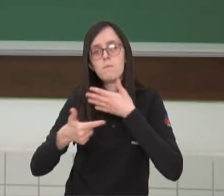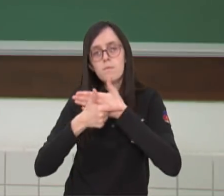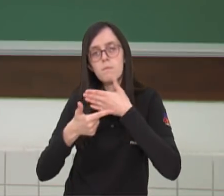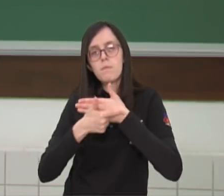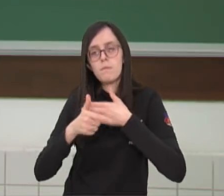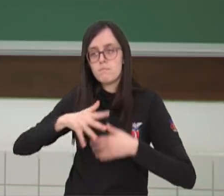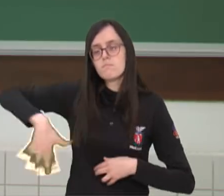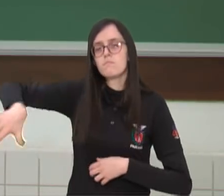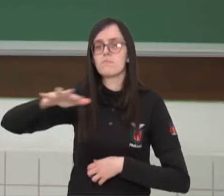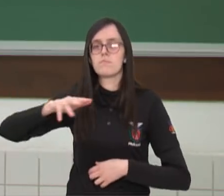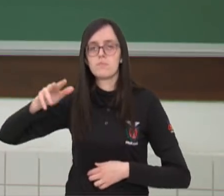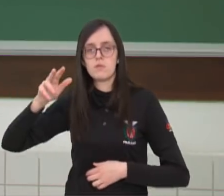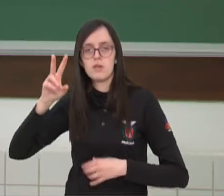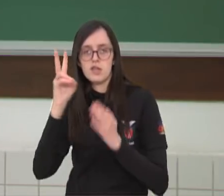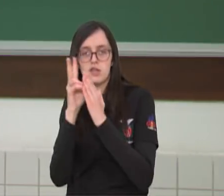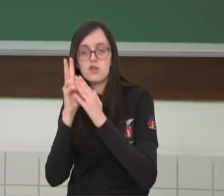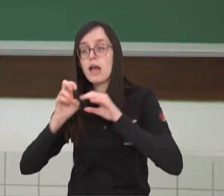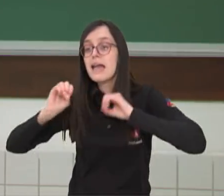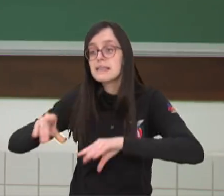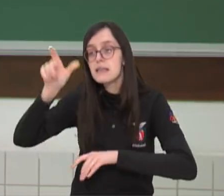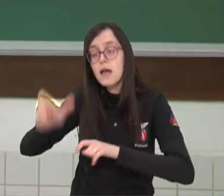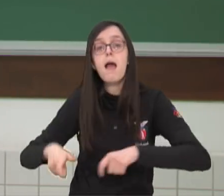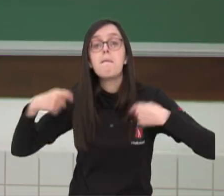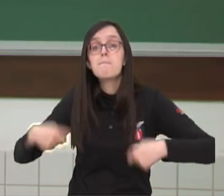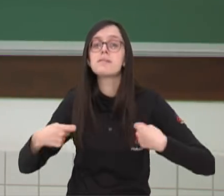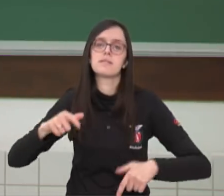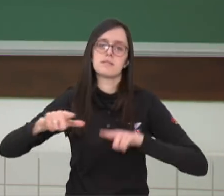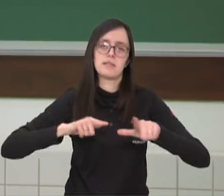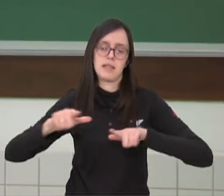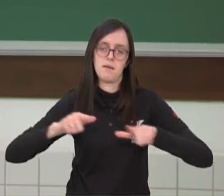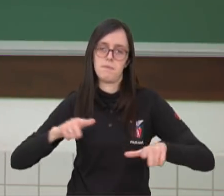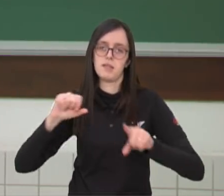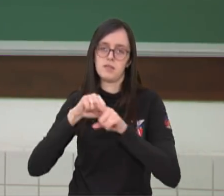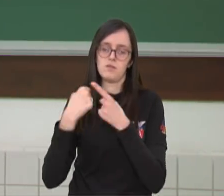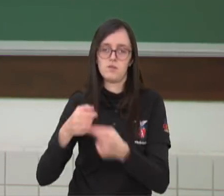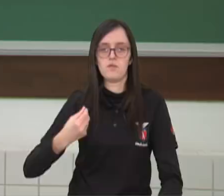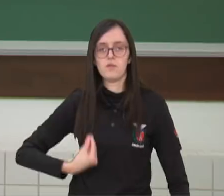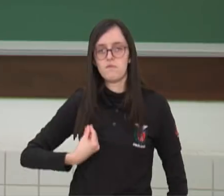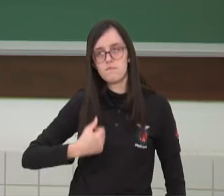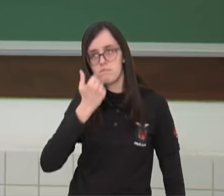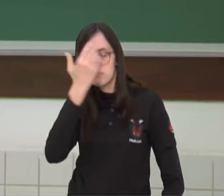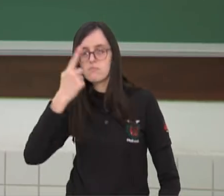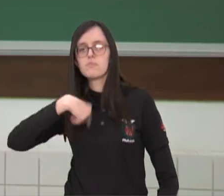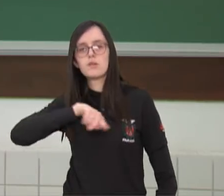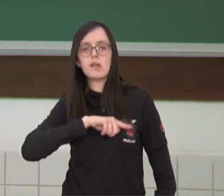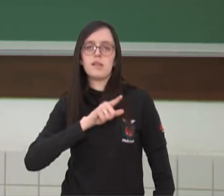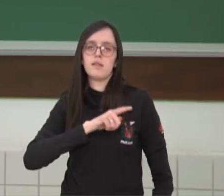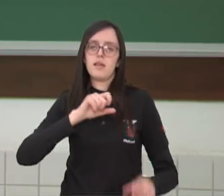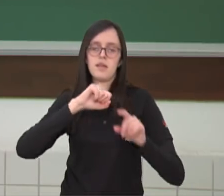aos indígenas, ensiná-lo a ser trabalhador na sociedade, como a gente tem na